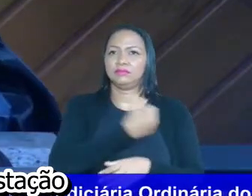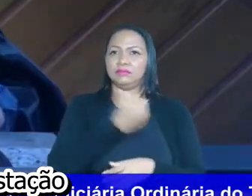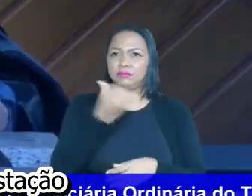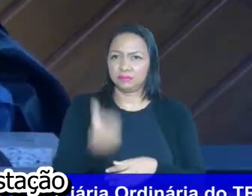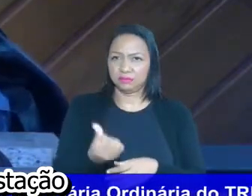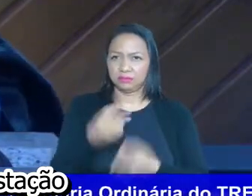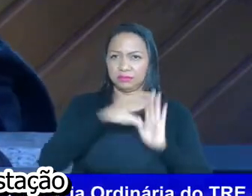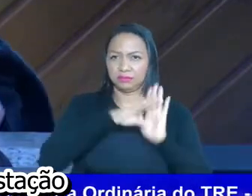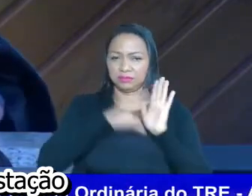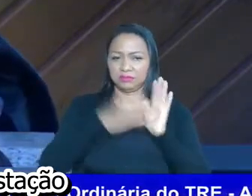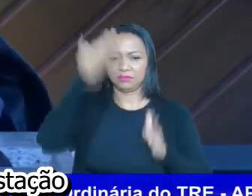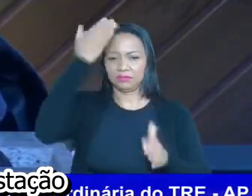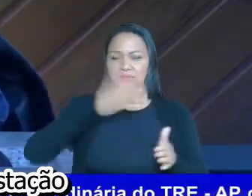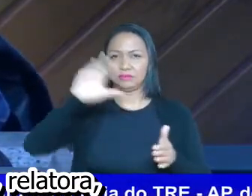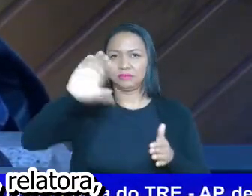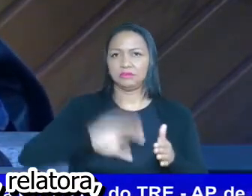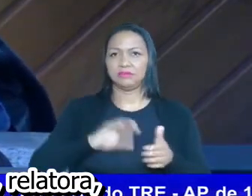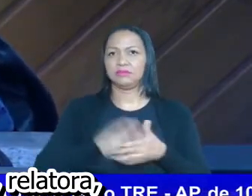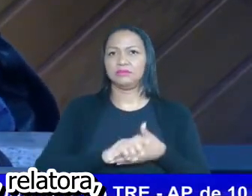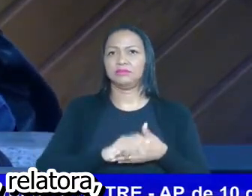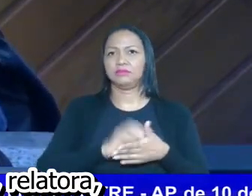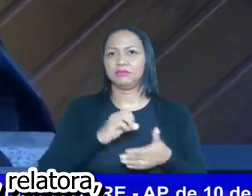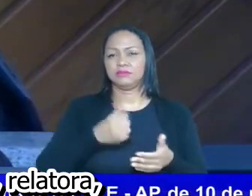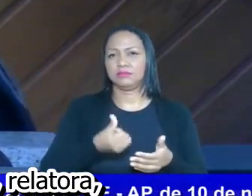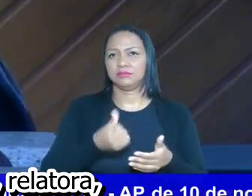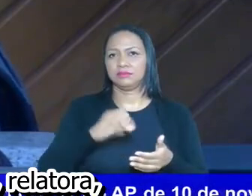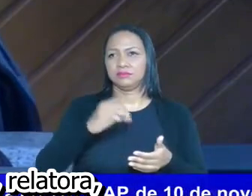da pauta, a prestação de contas